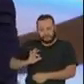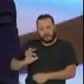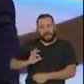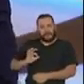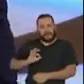bandidos